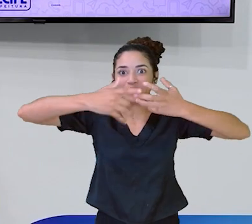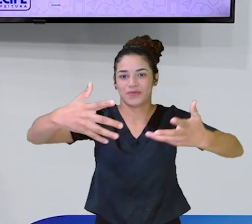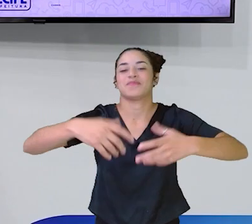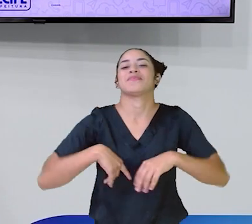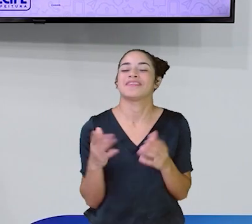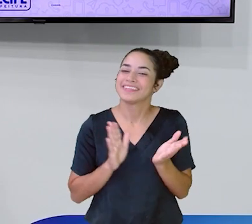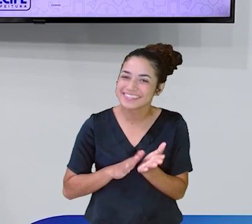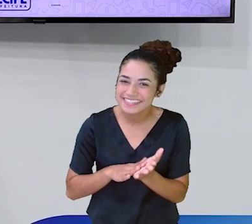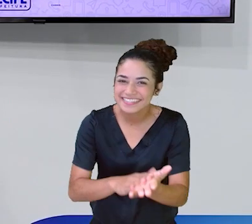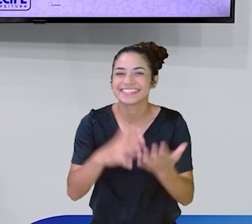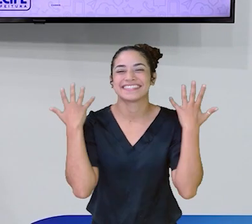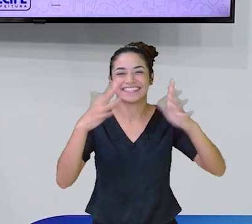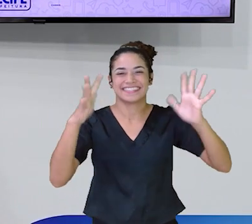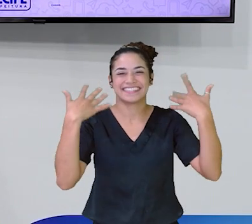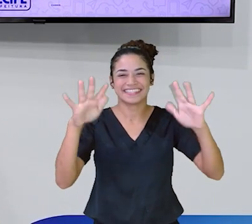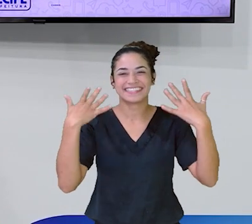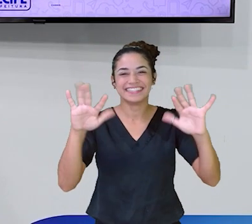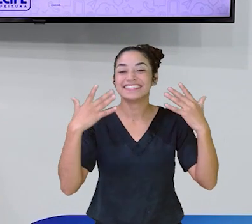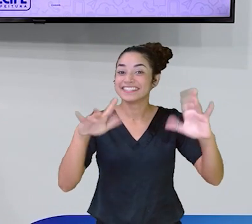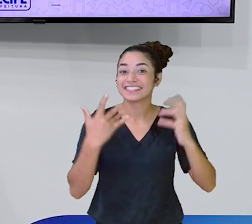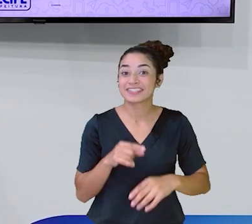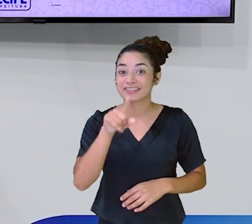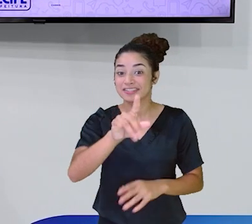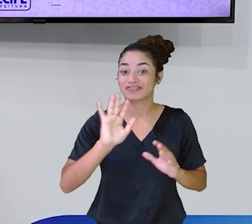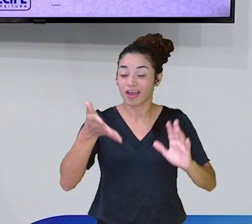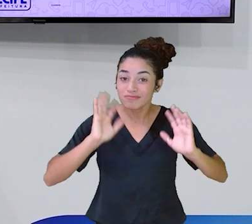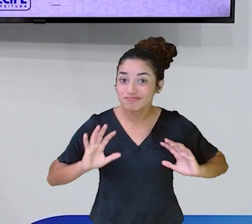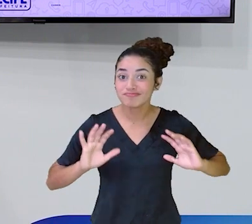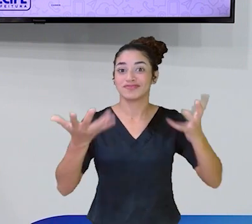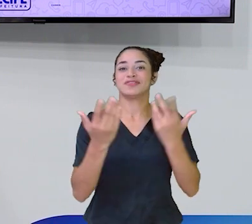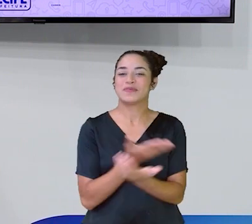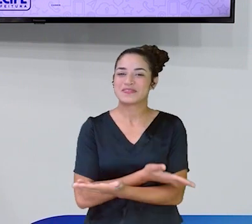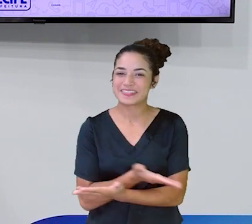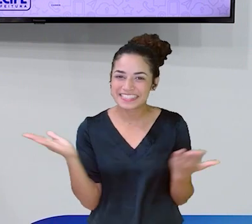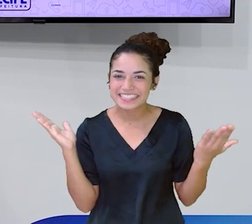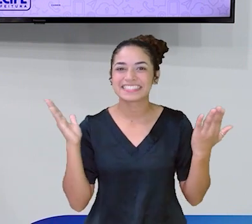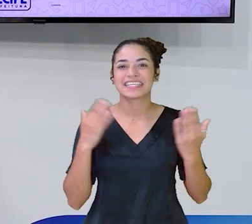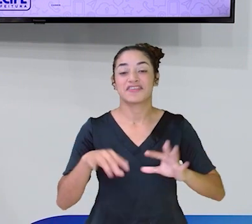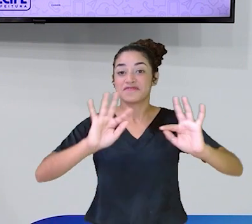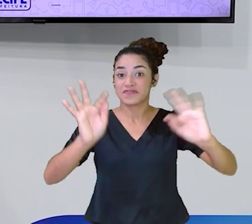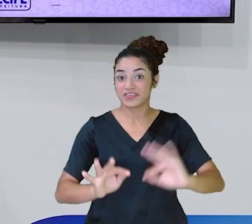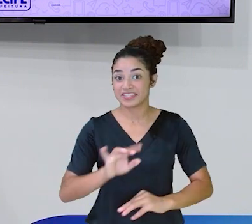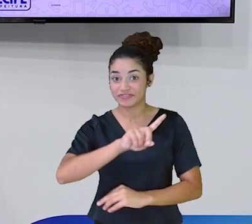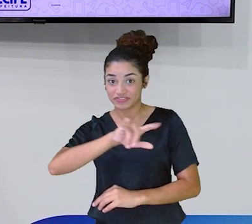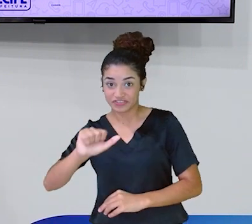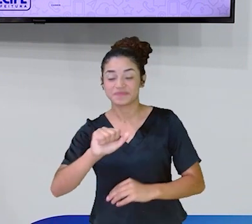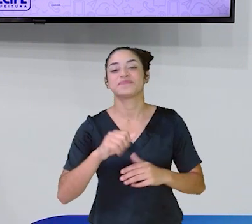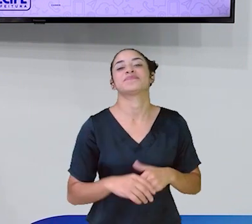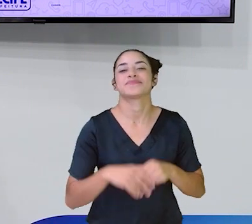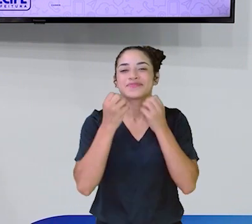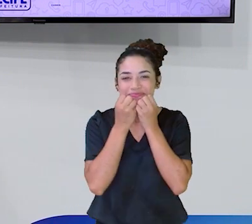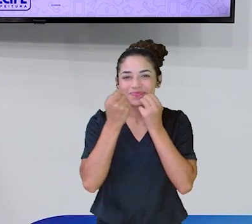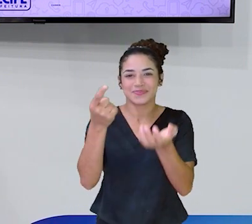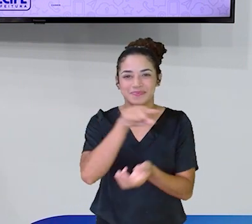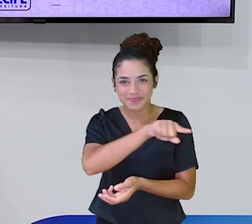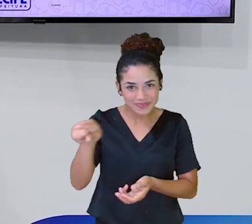Davi, antecipando aqui a comemoração aí para você. Feliz dia e tudo de bom na